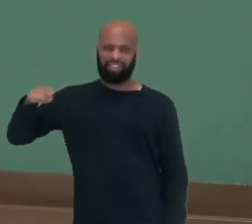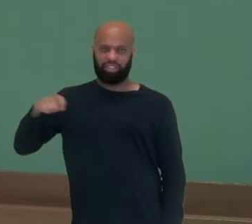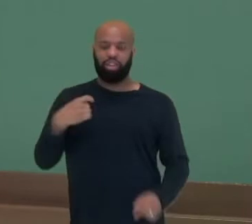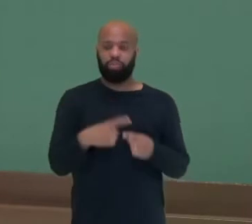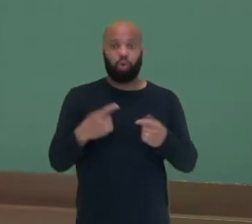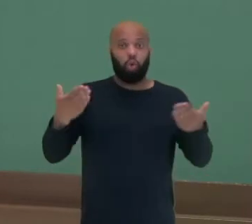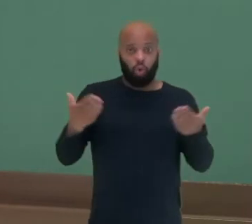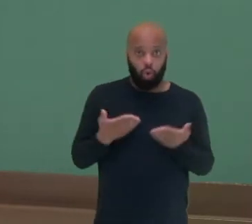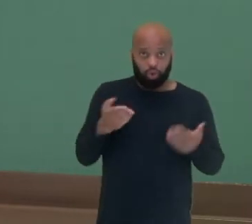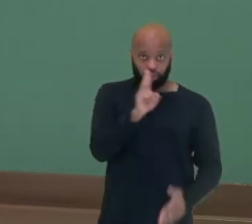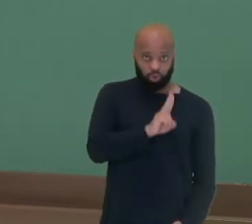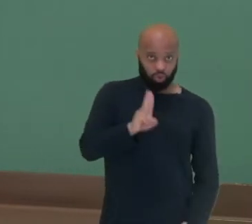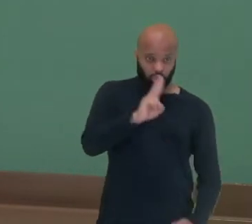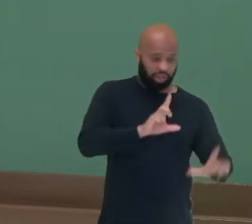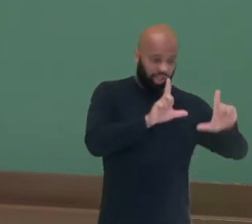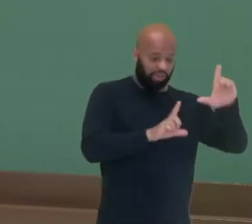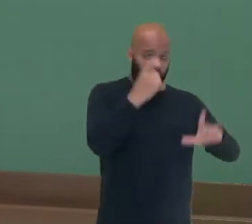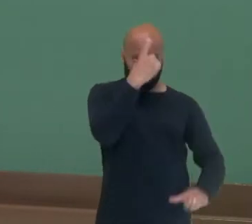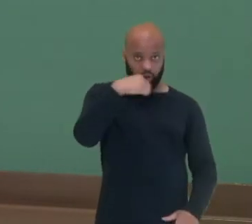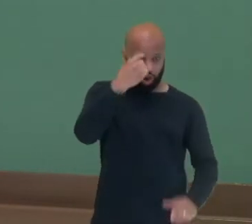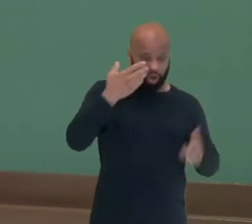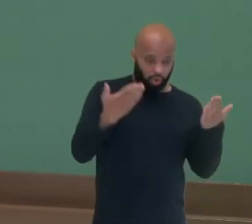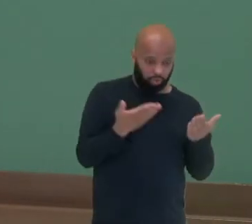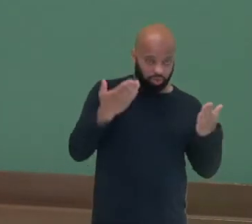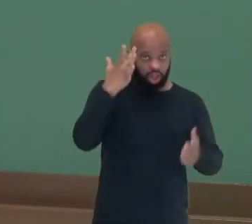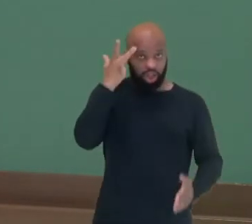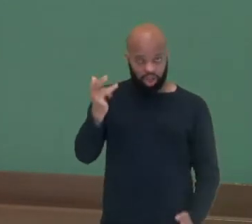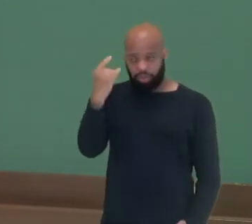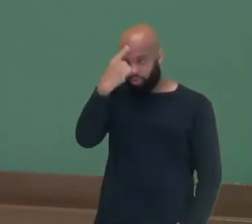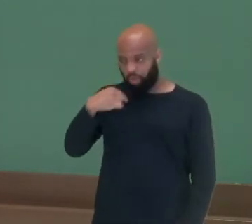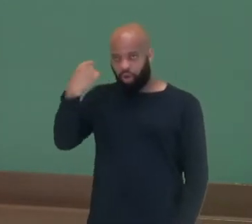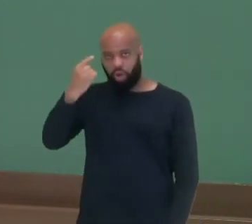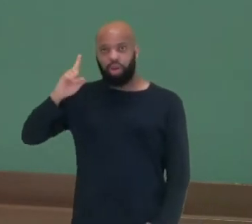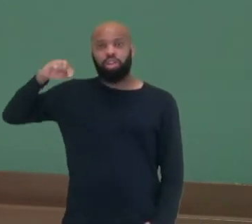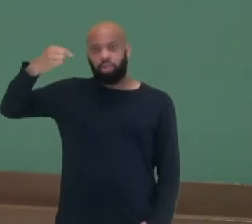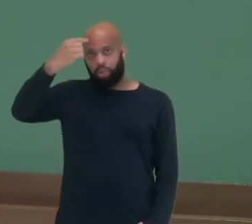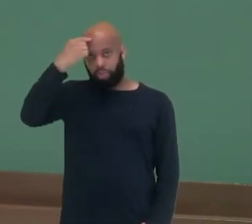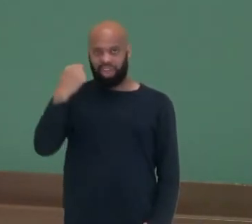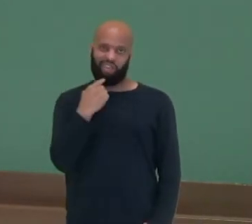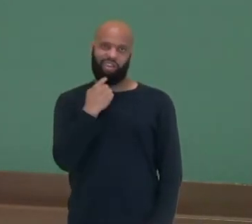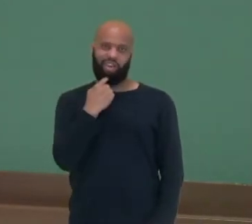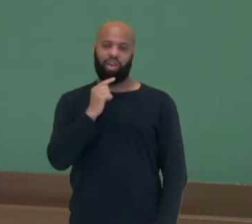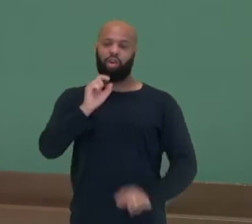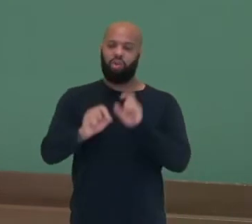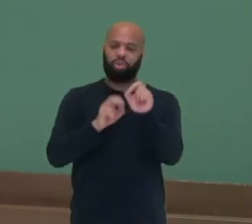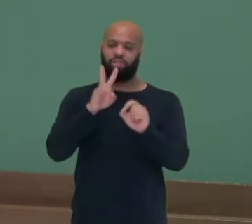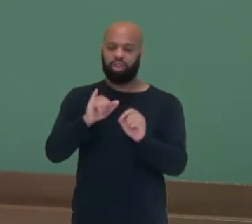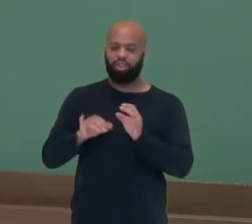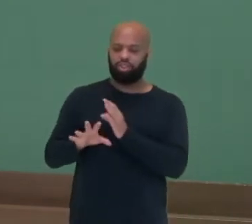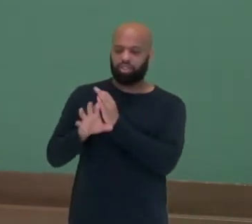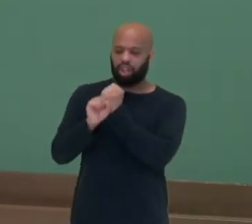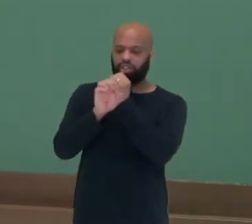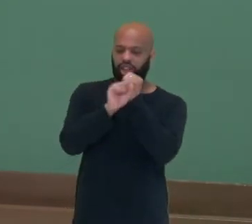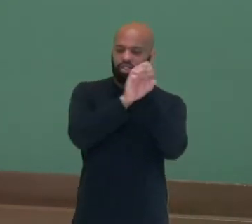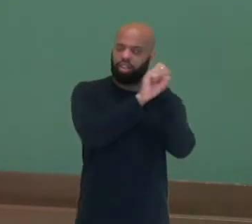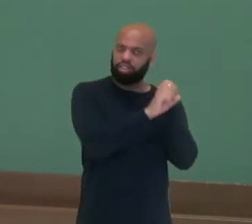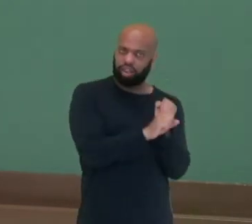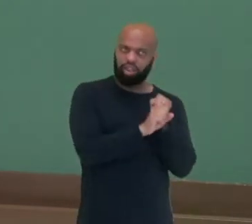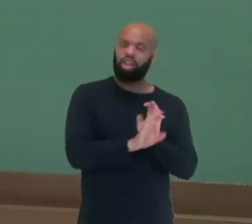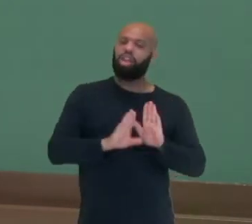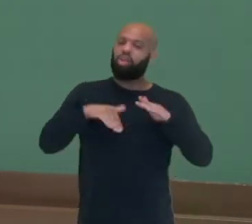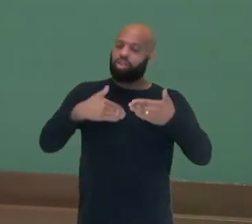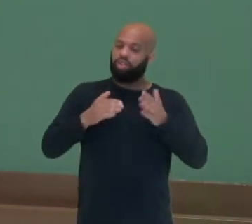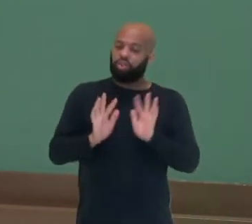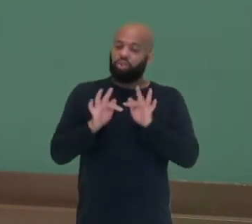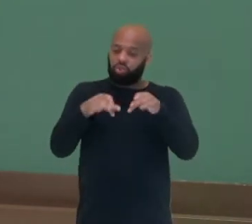hora, amanhã mais 1 hora, depois meia hora. Isso vai sendo o quê? Somado. E no final nós